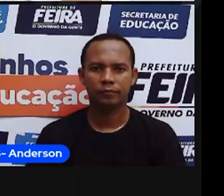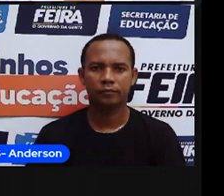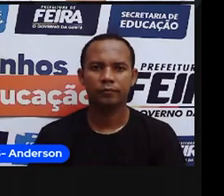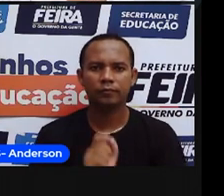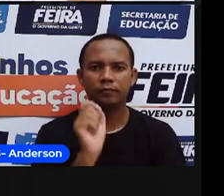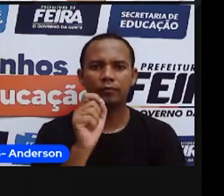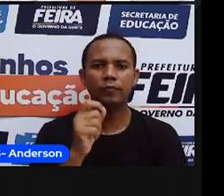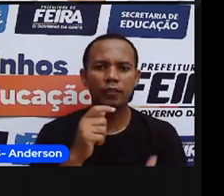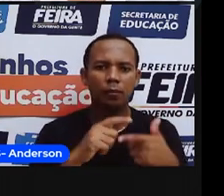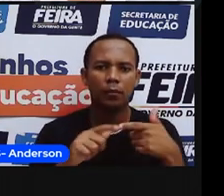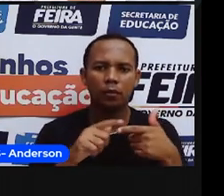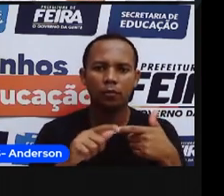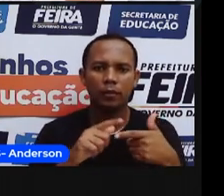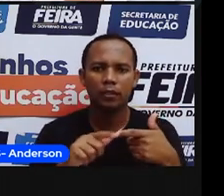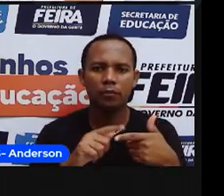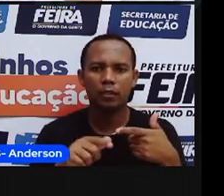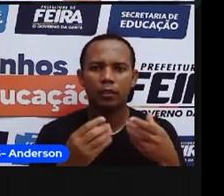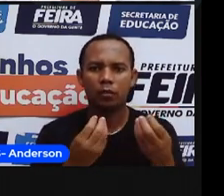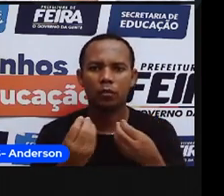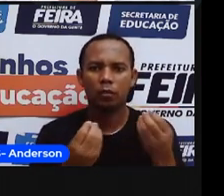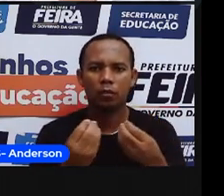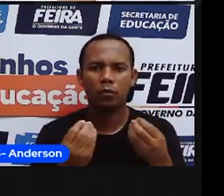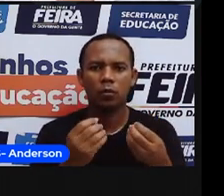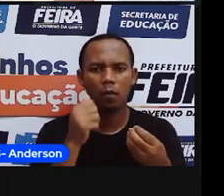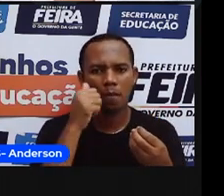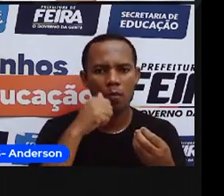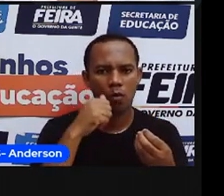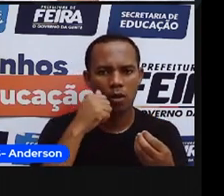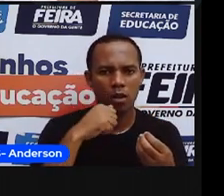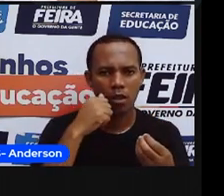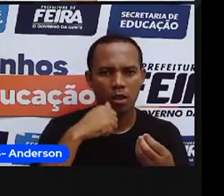Resolva os problemas abaixo. Dona Maria.